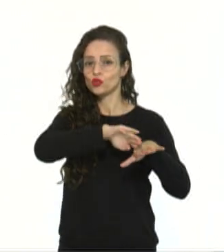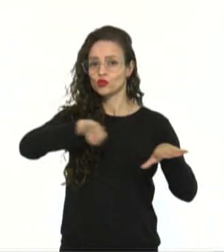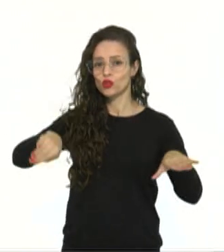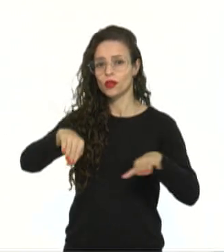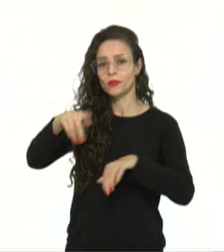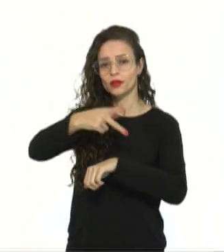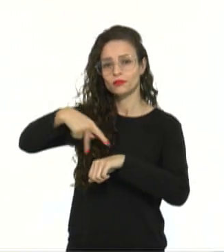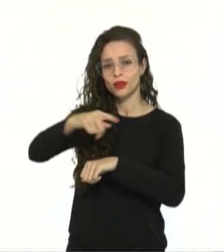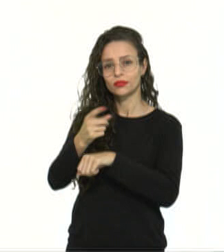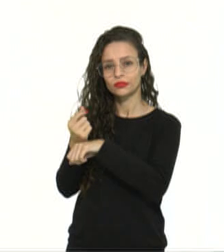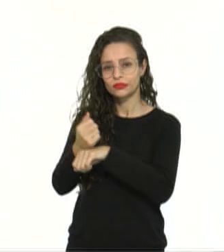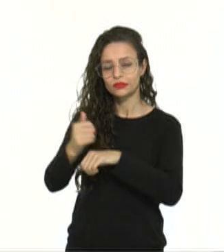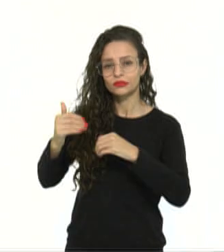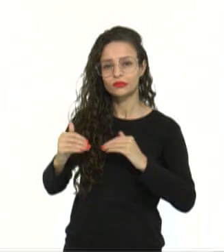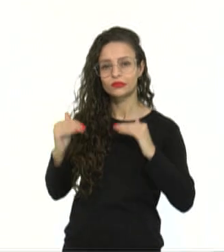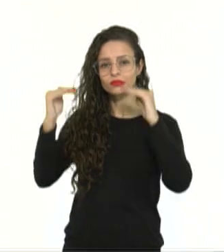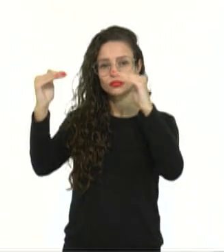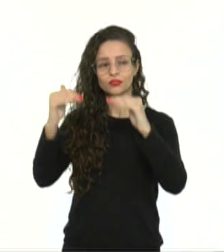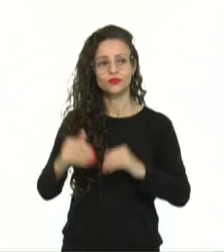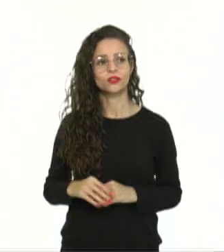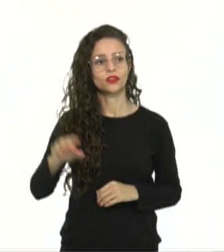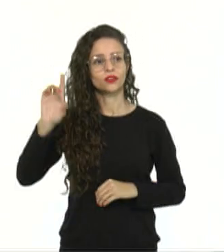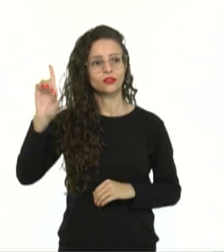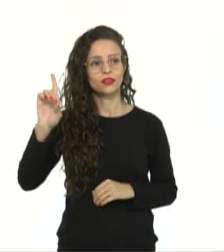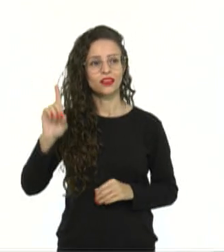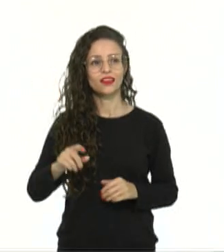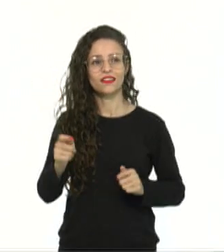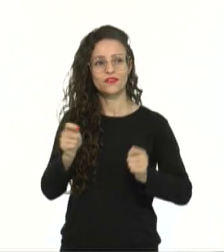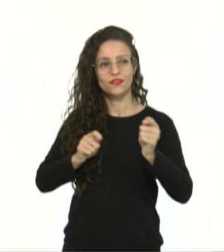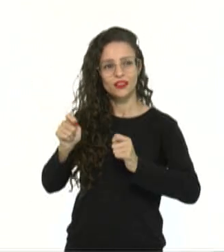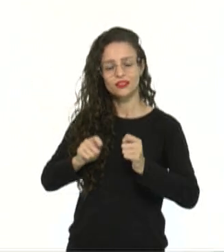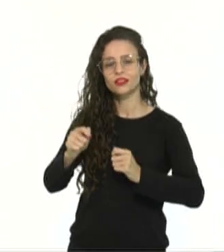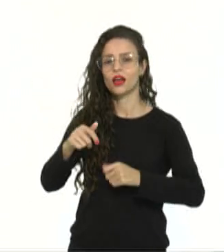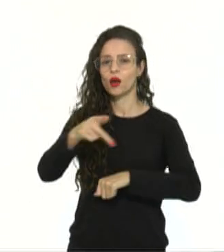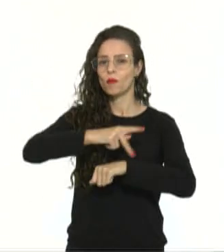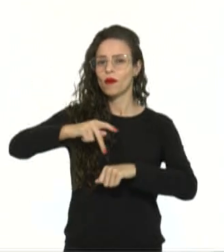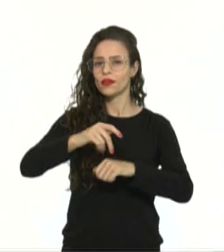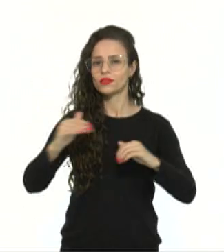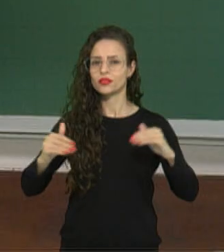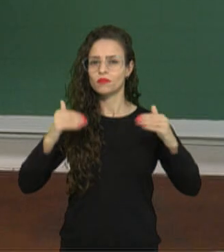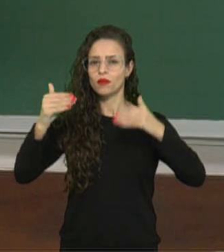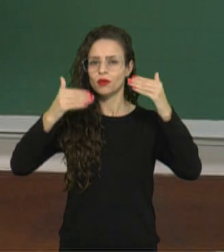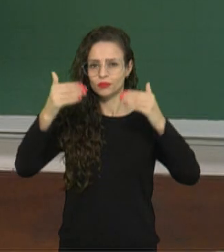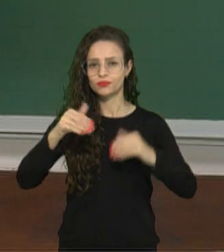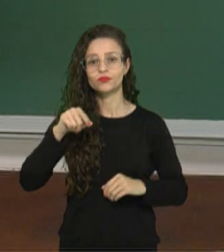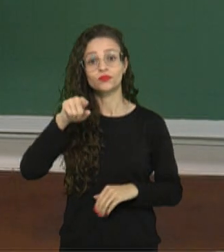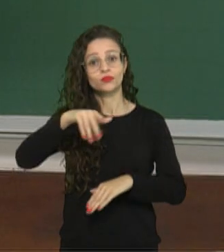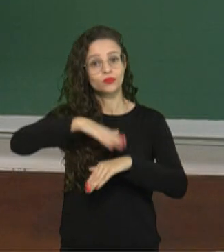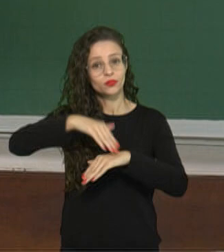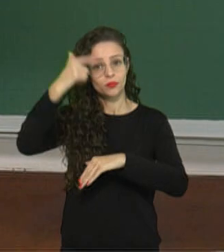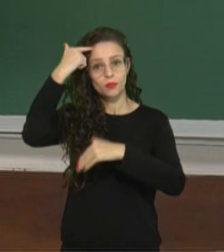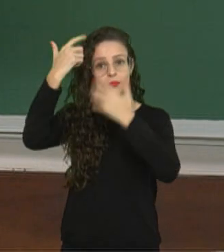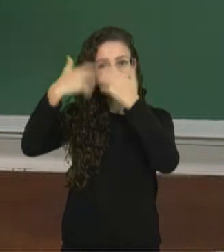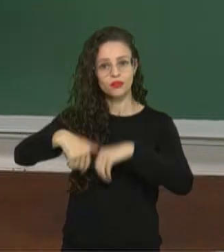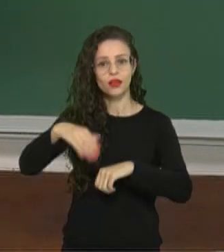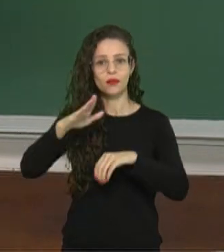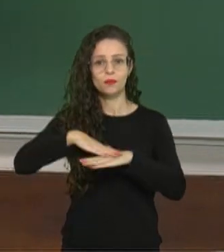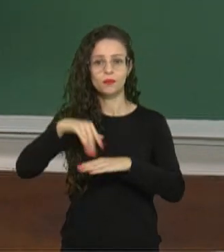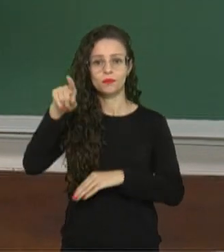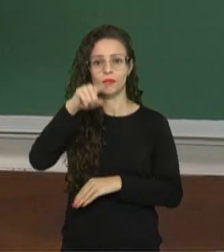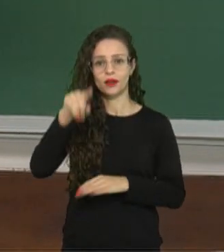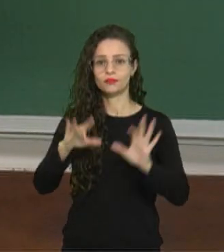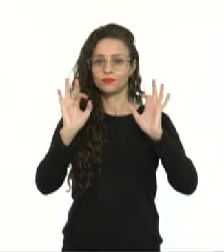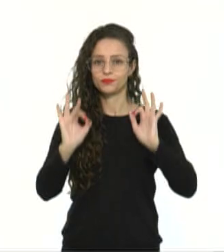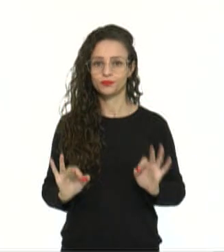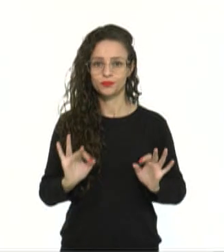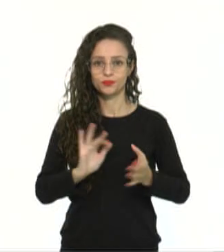E austeridade fiscal dos países em desenvolvimento. Um tempo lá para você pensar e marcar a alternativa